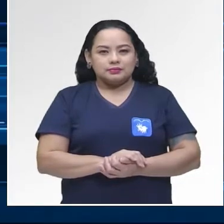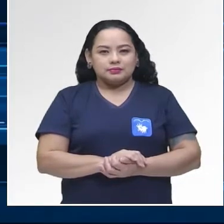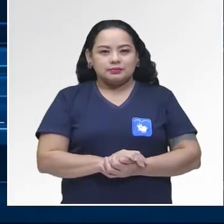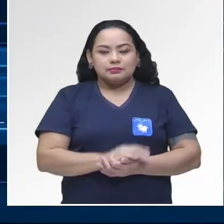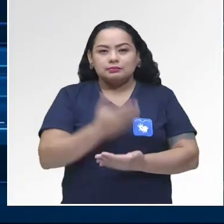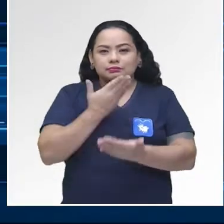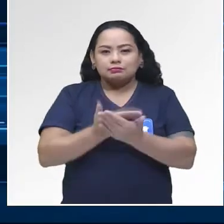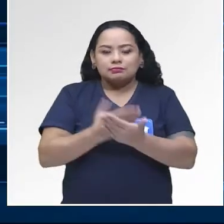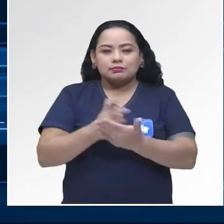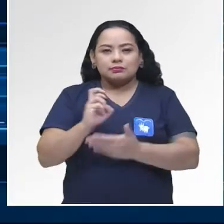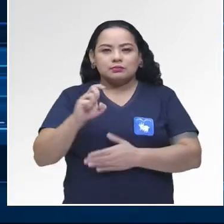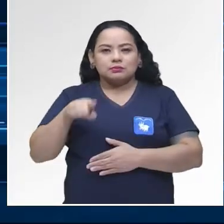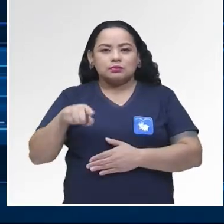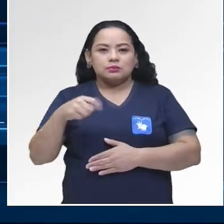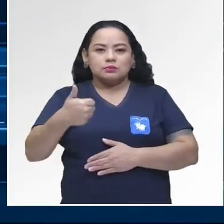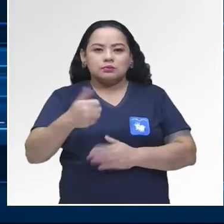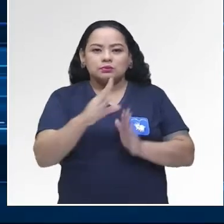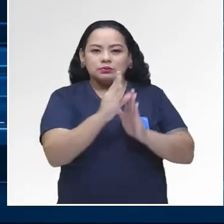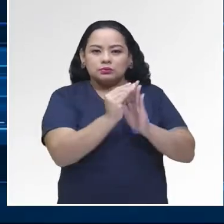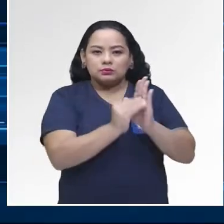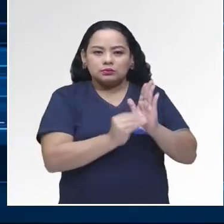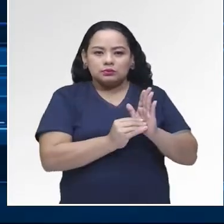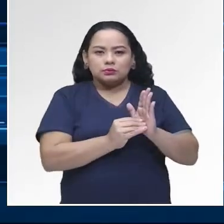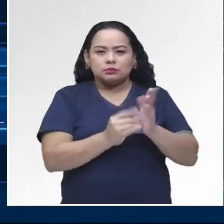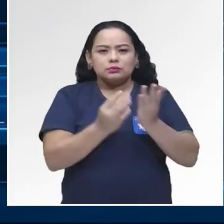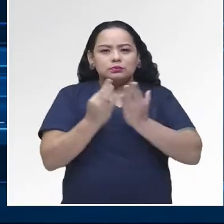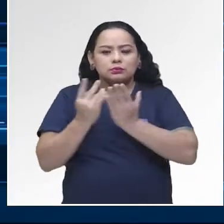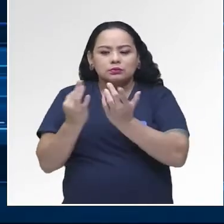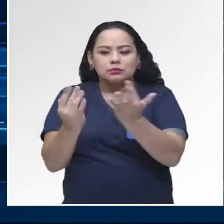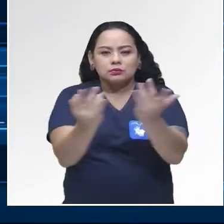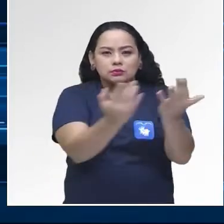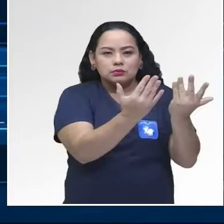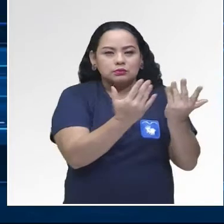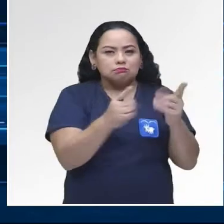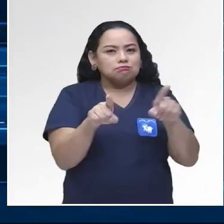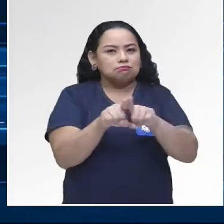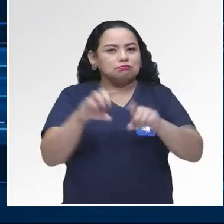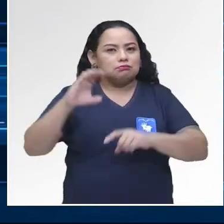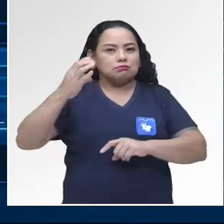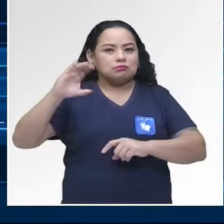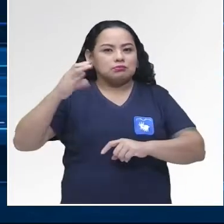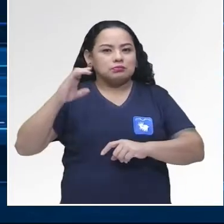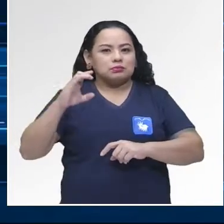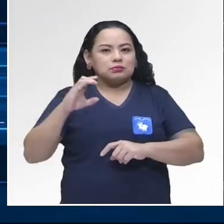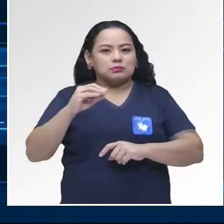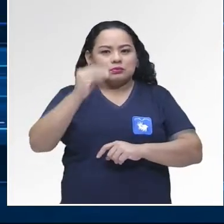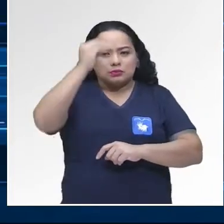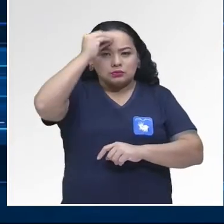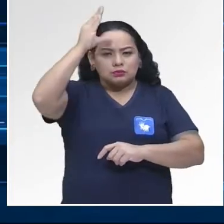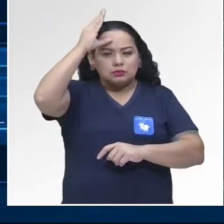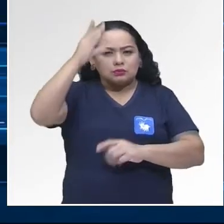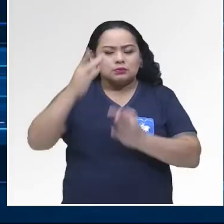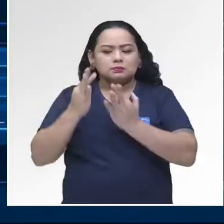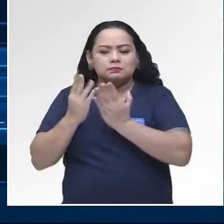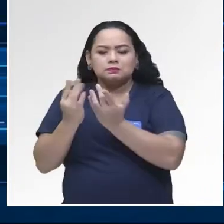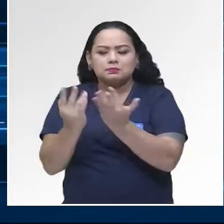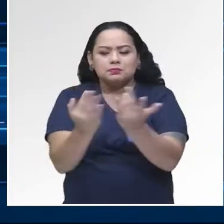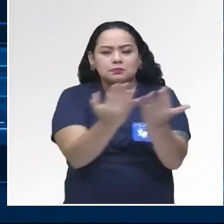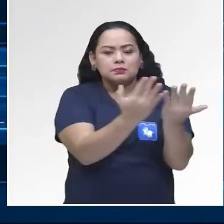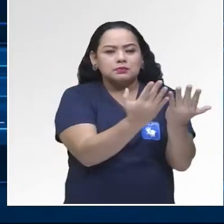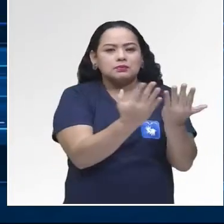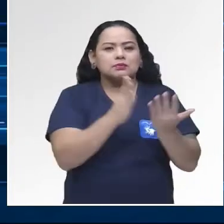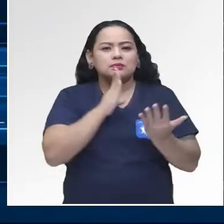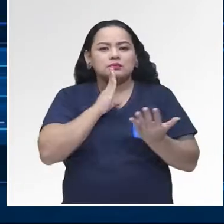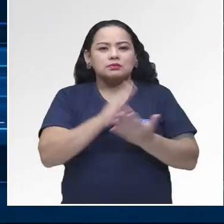Aula 5.1. Conteúdos: o senso comum e a ciência. O conhecimento do senso comum.